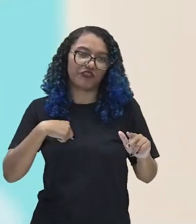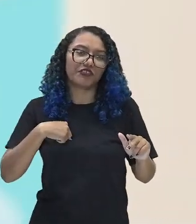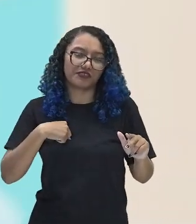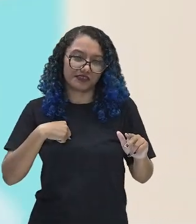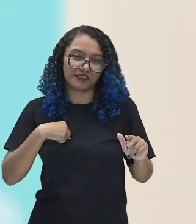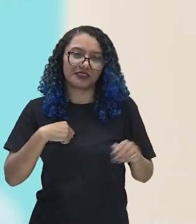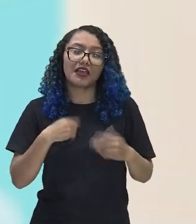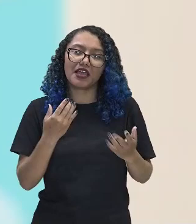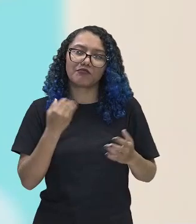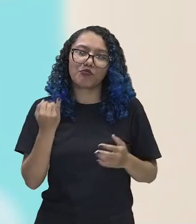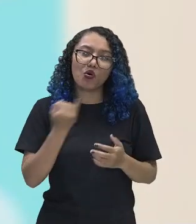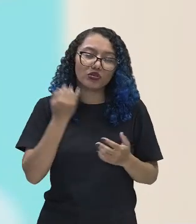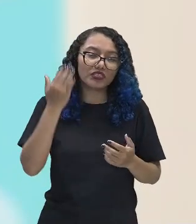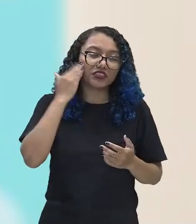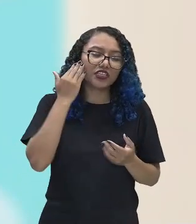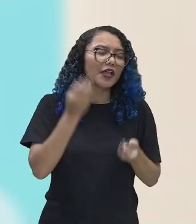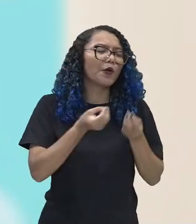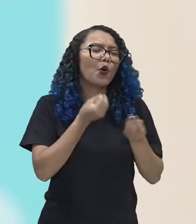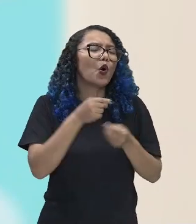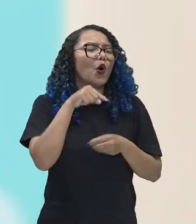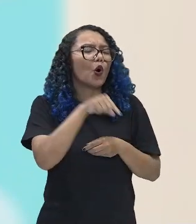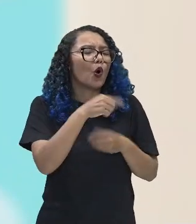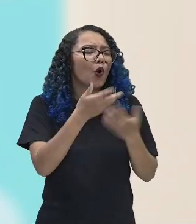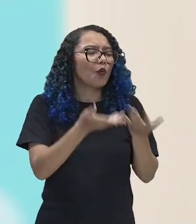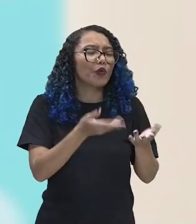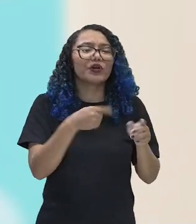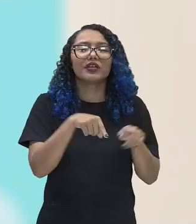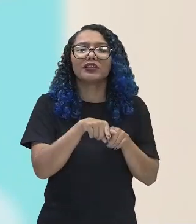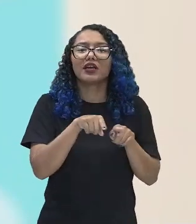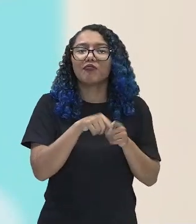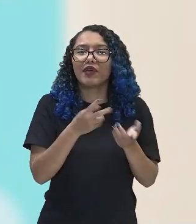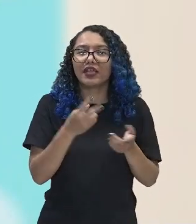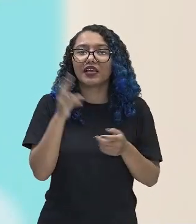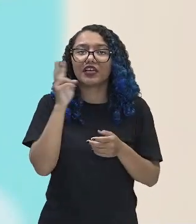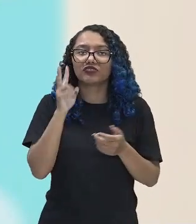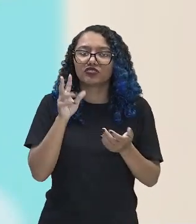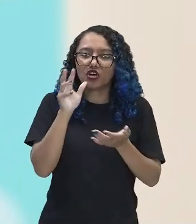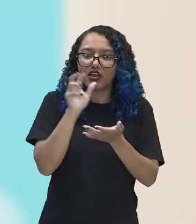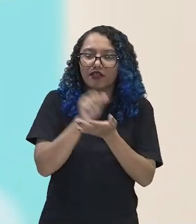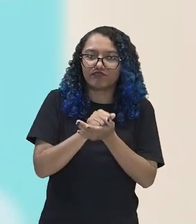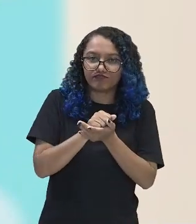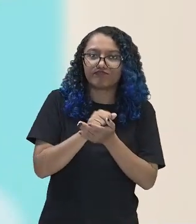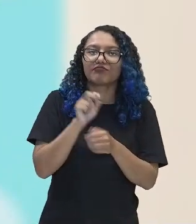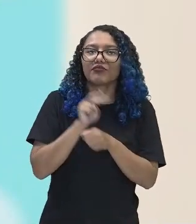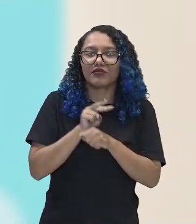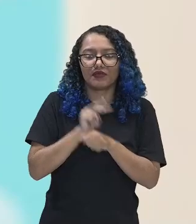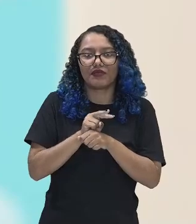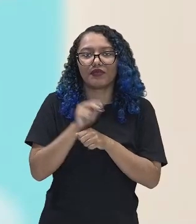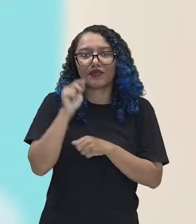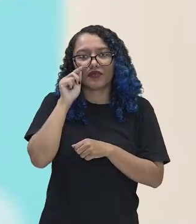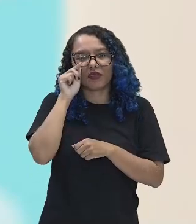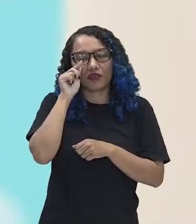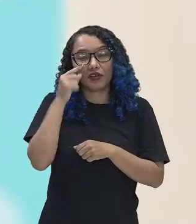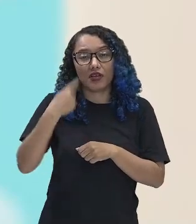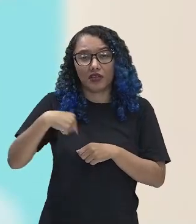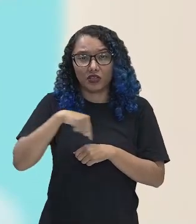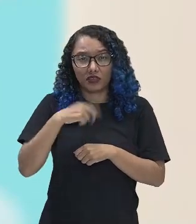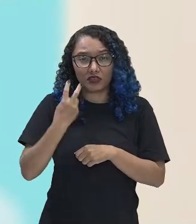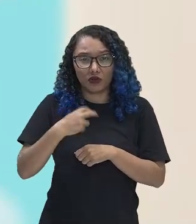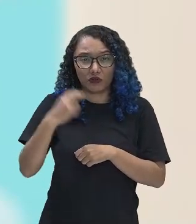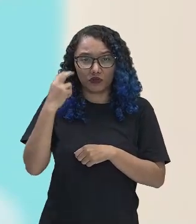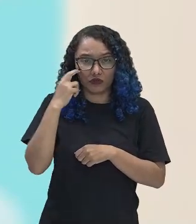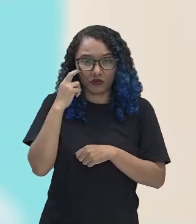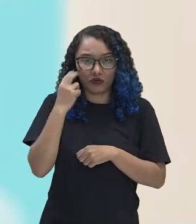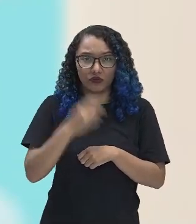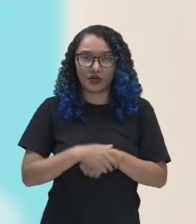esse lado também, esse processo. E serve como preservação de memória, afinal, nós temos como cultura base, como cultura